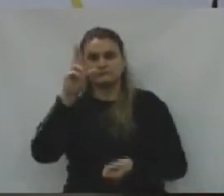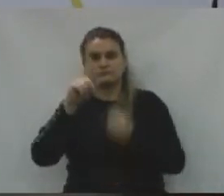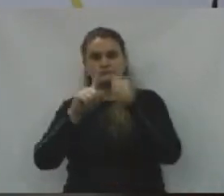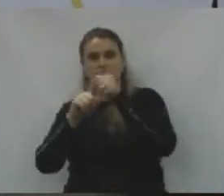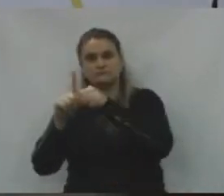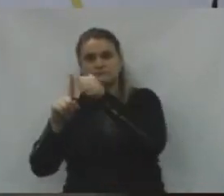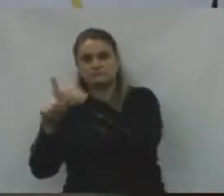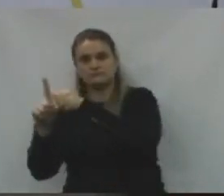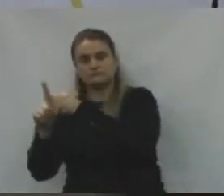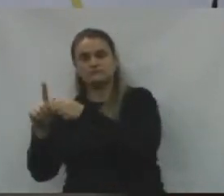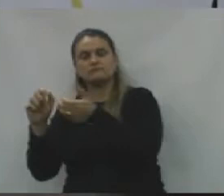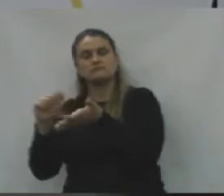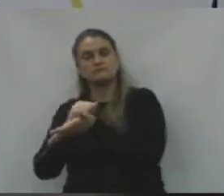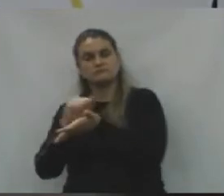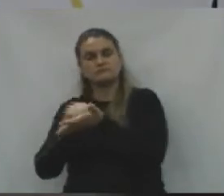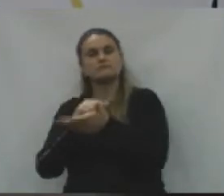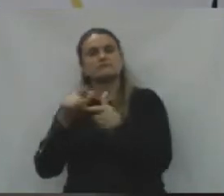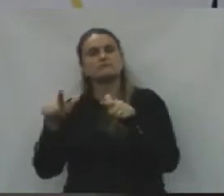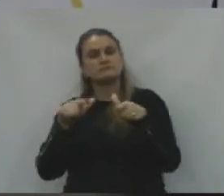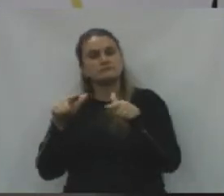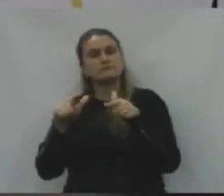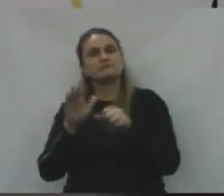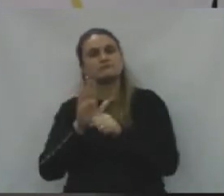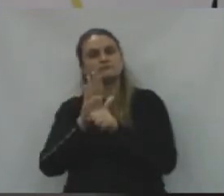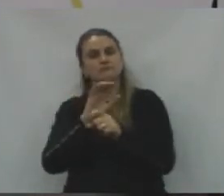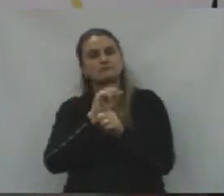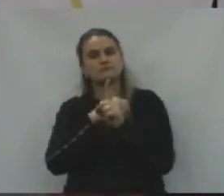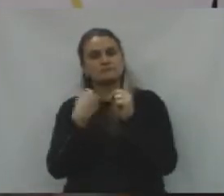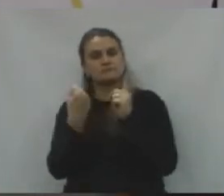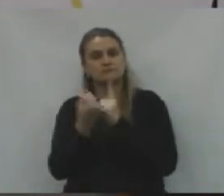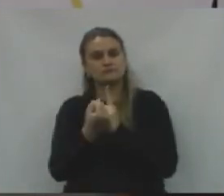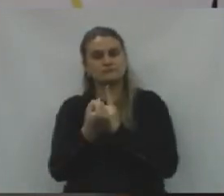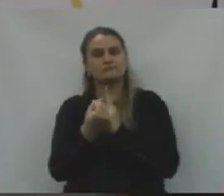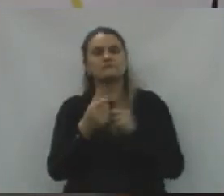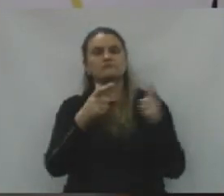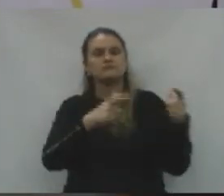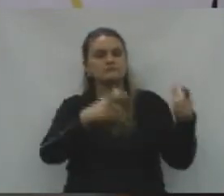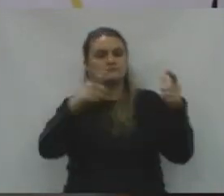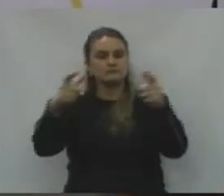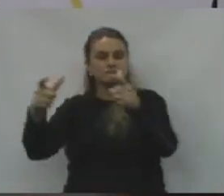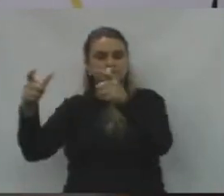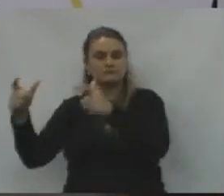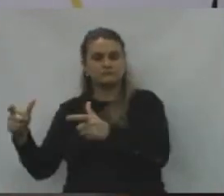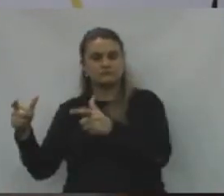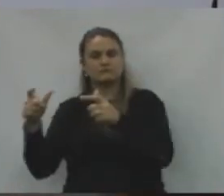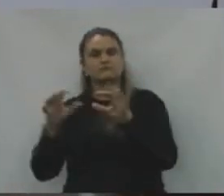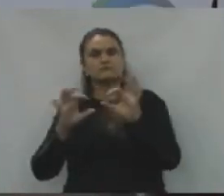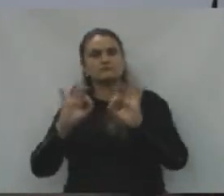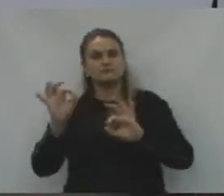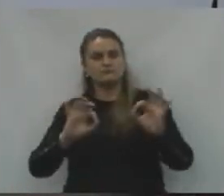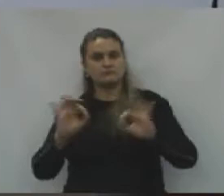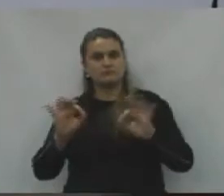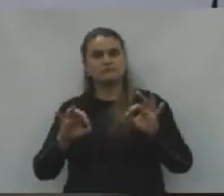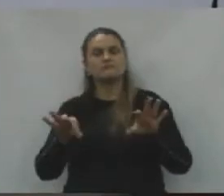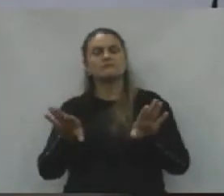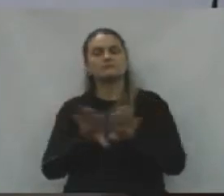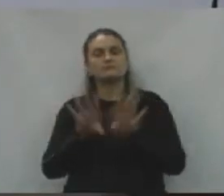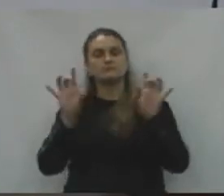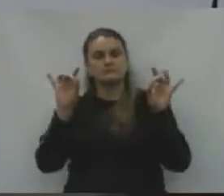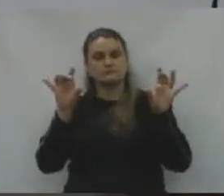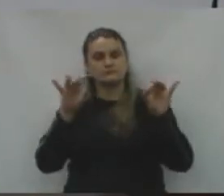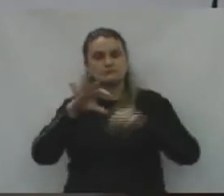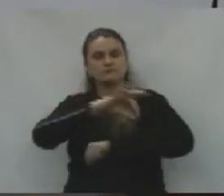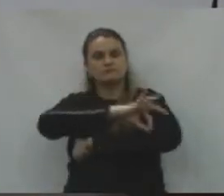acadêmicos recebem, muitas ações junto à comunidade, como as recuperações dos espaços, em especial aí pelo pessoal de